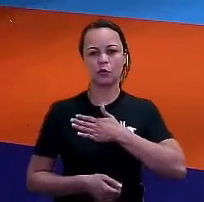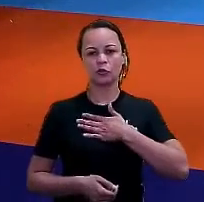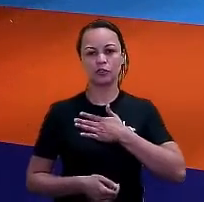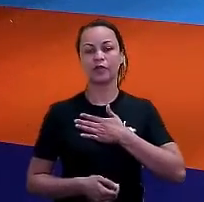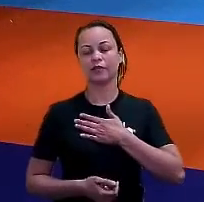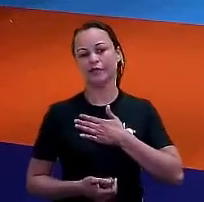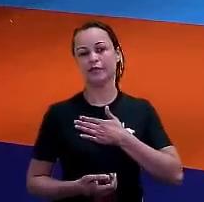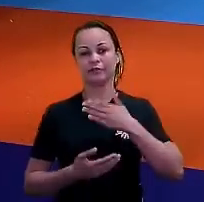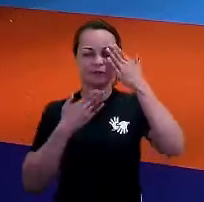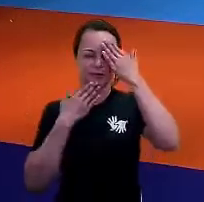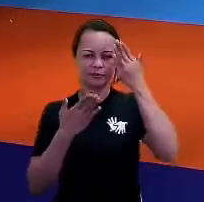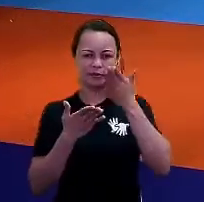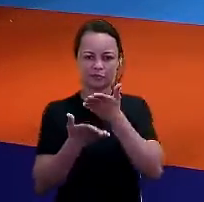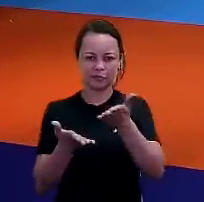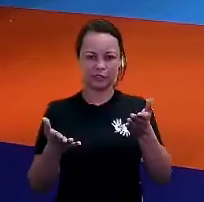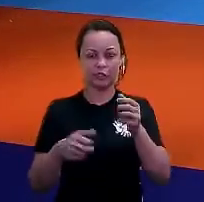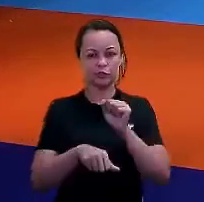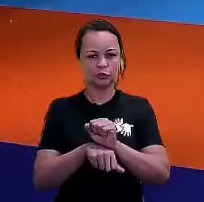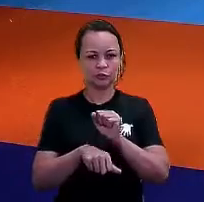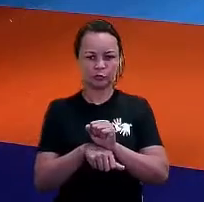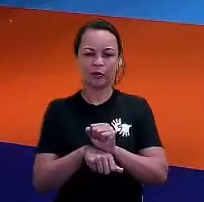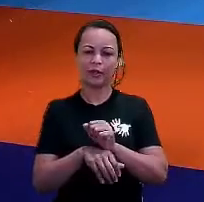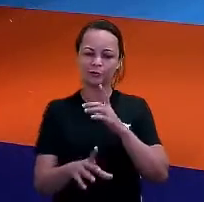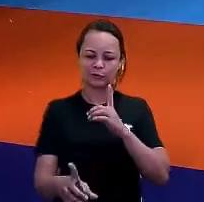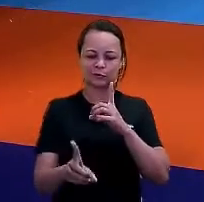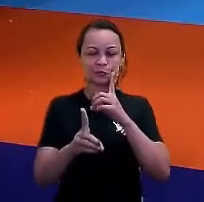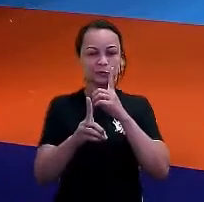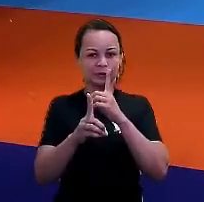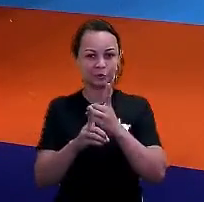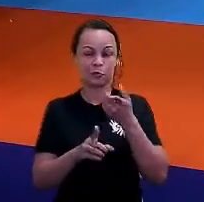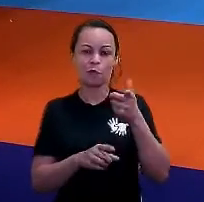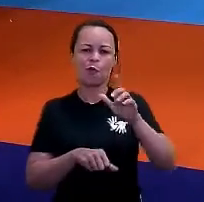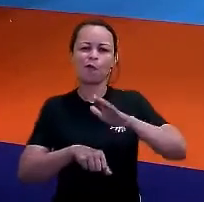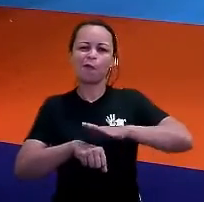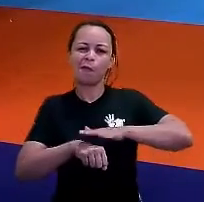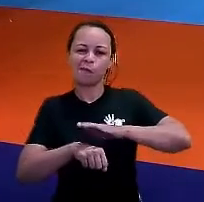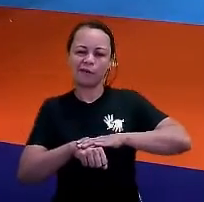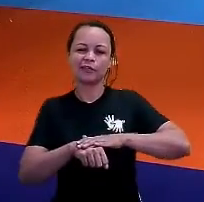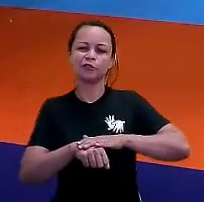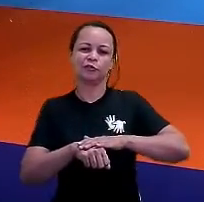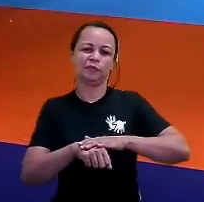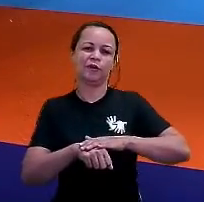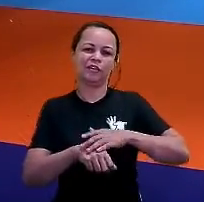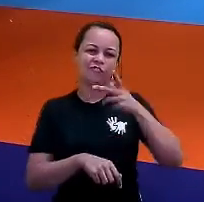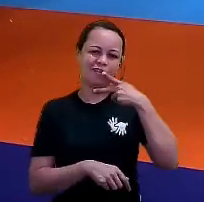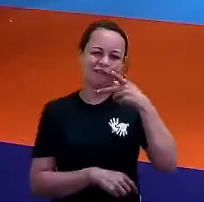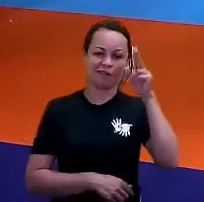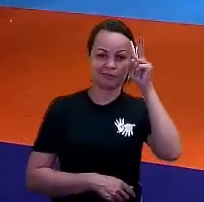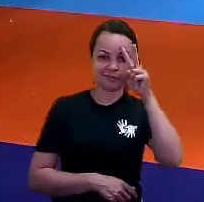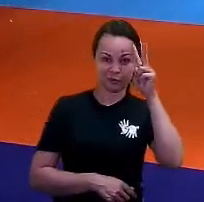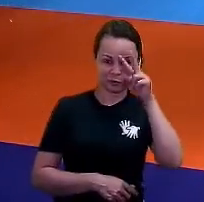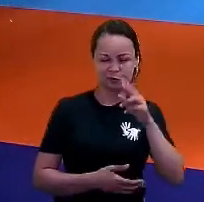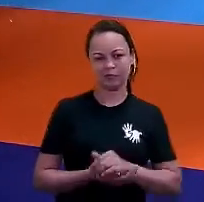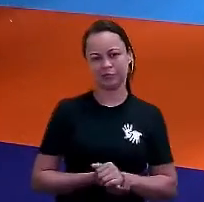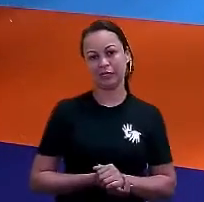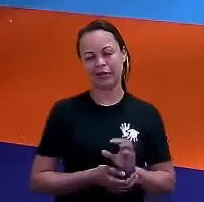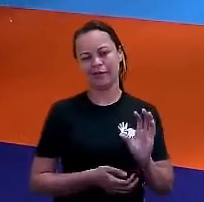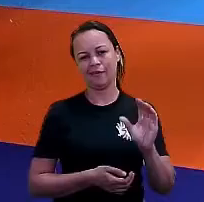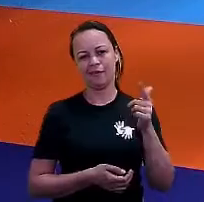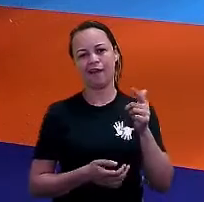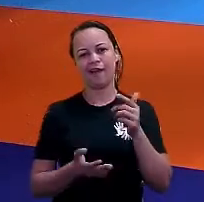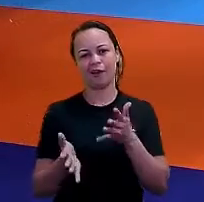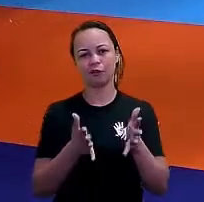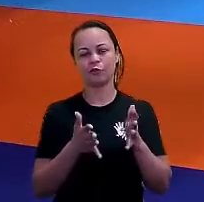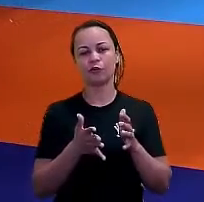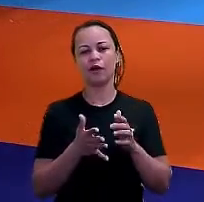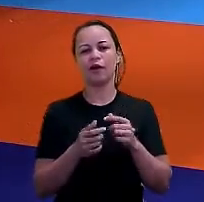a vocês. Espero que nos encontremos num outro momento para falar de história e, claro,